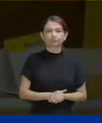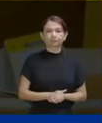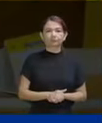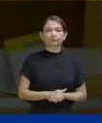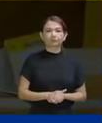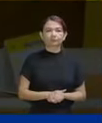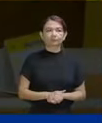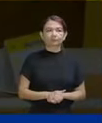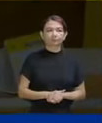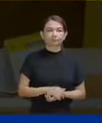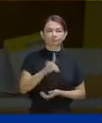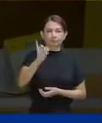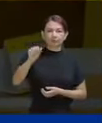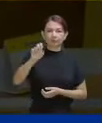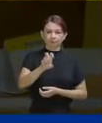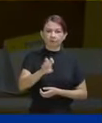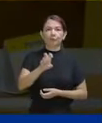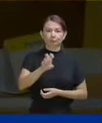Dia 5, então.